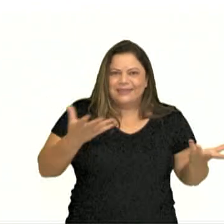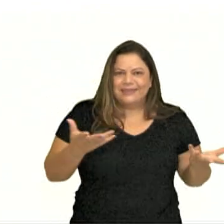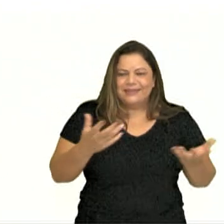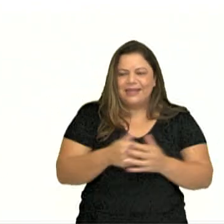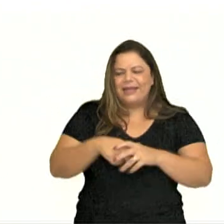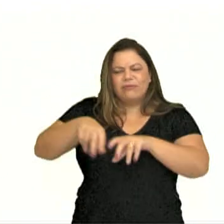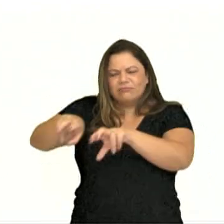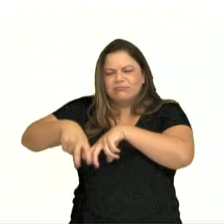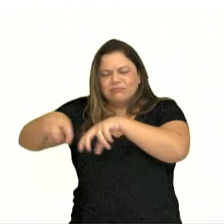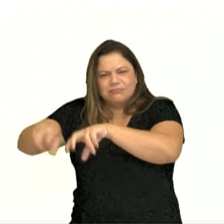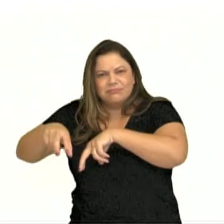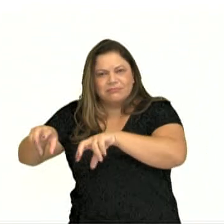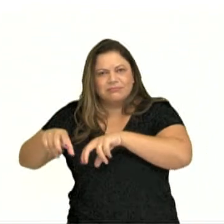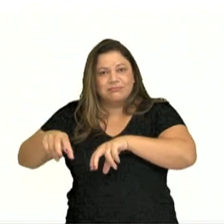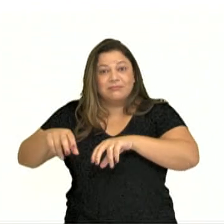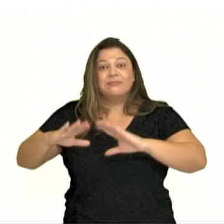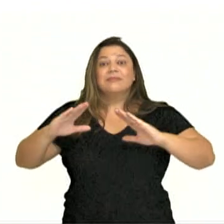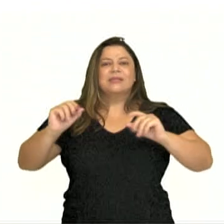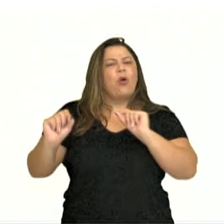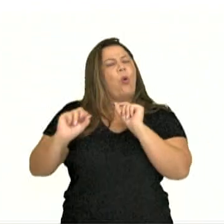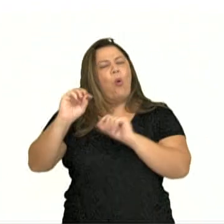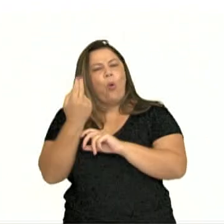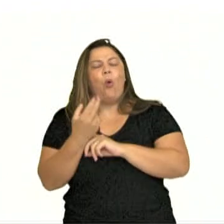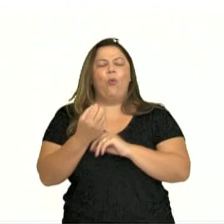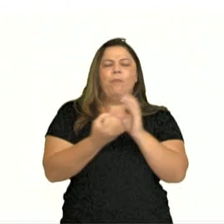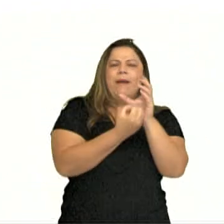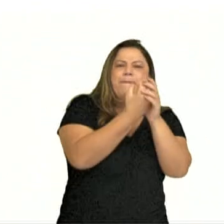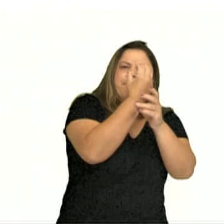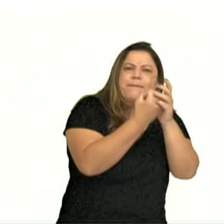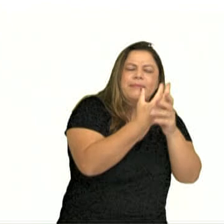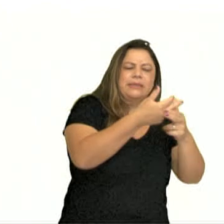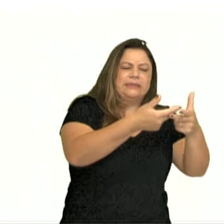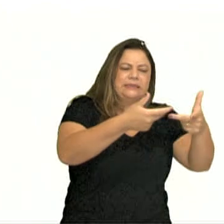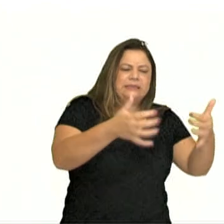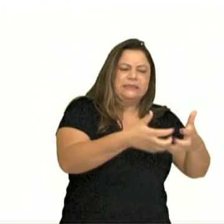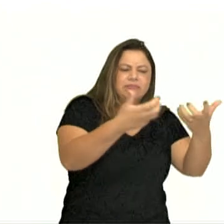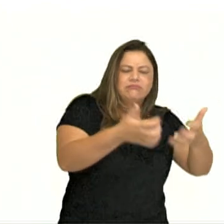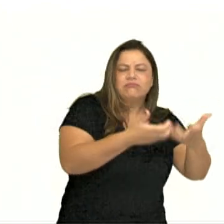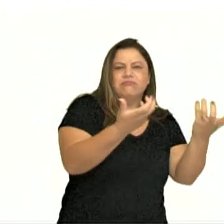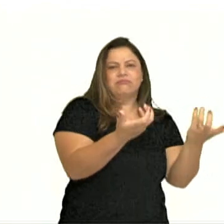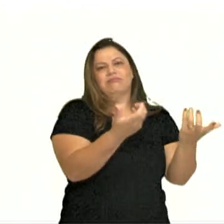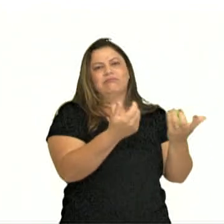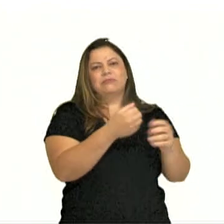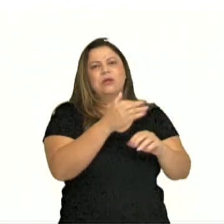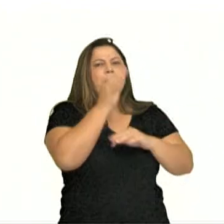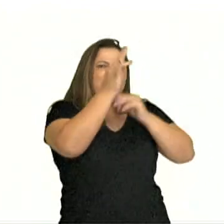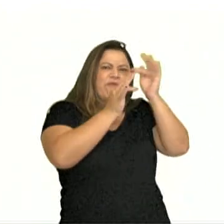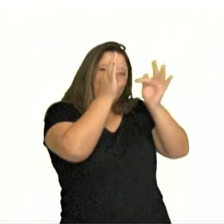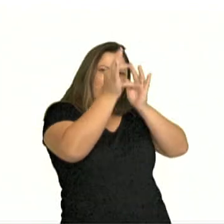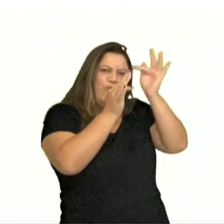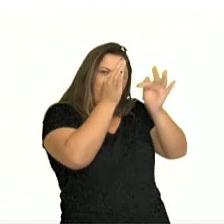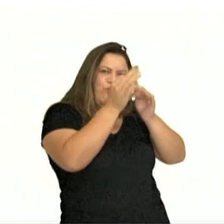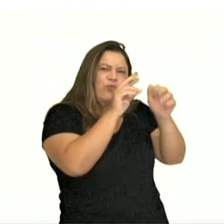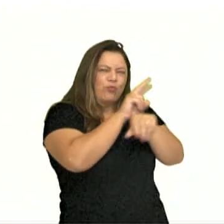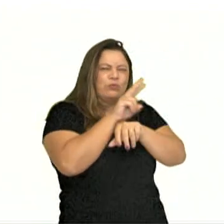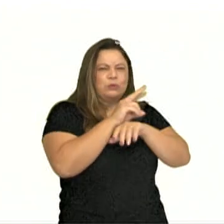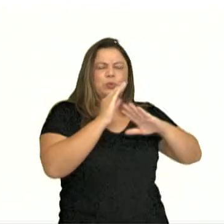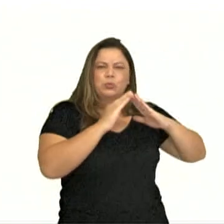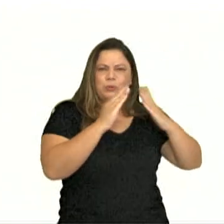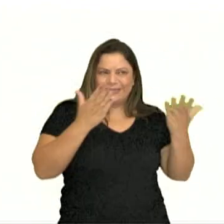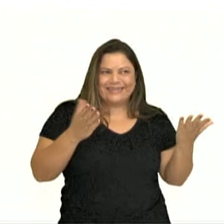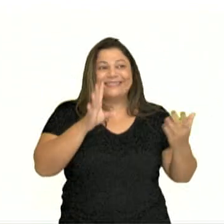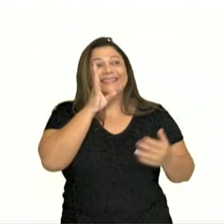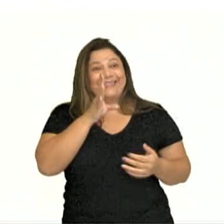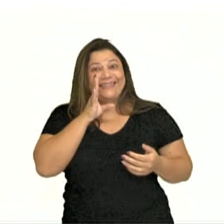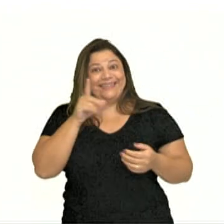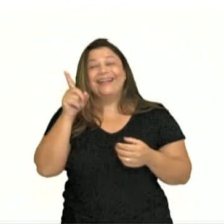alguma plantinha dentro de casa que você cuida? Um cactus, uma suculenta? algumas flores. Legal, né? Esse